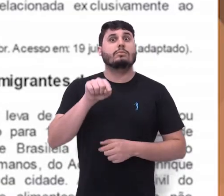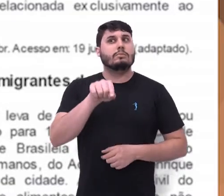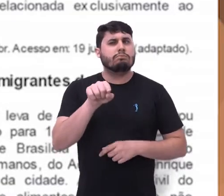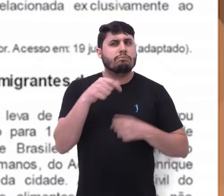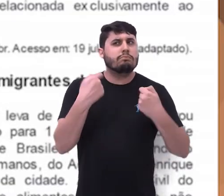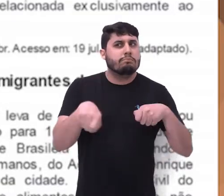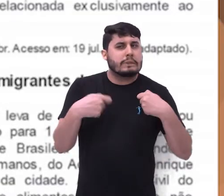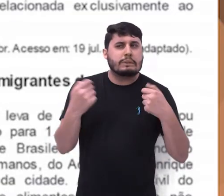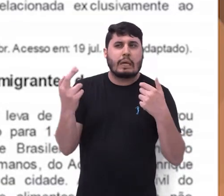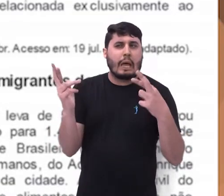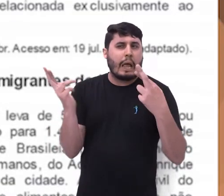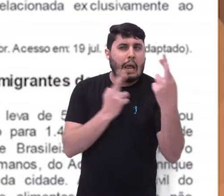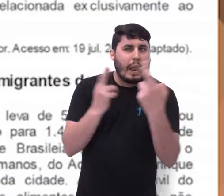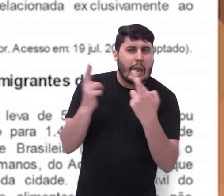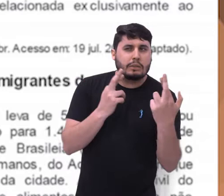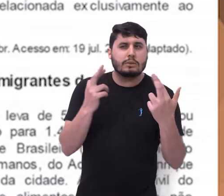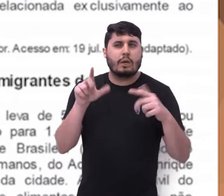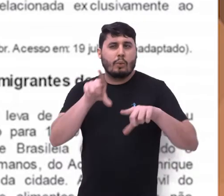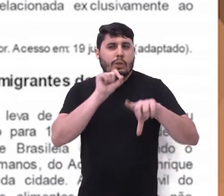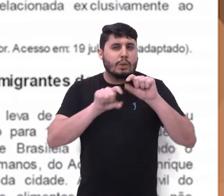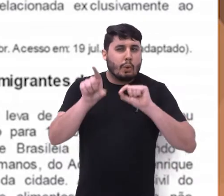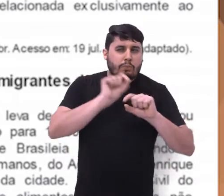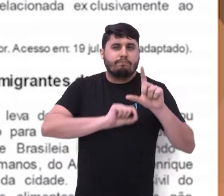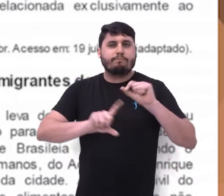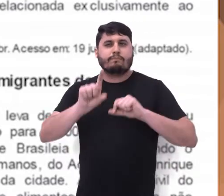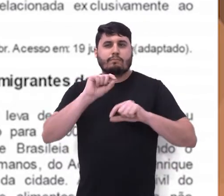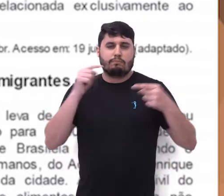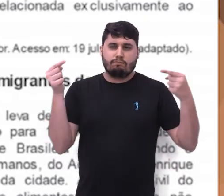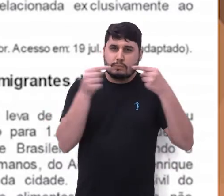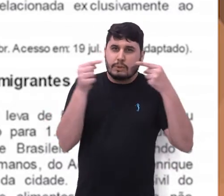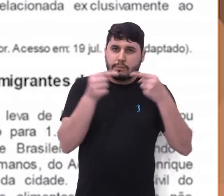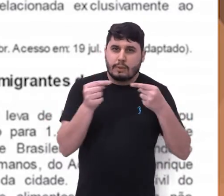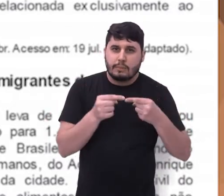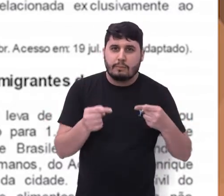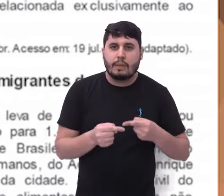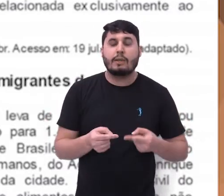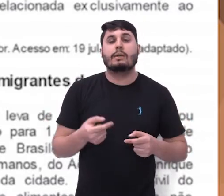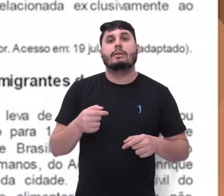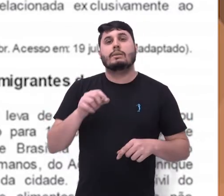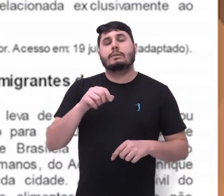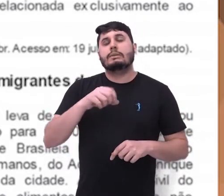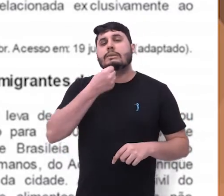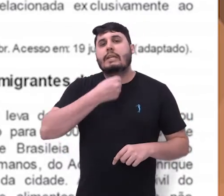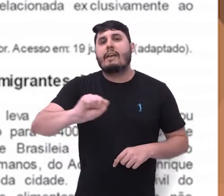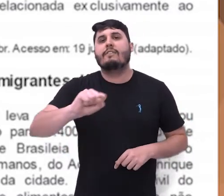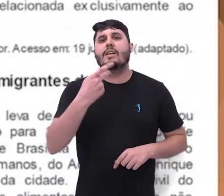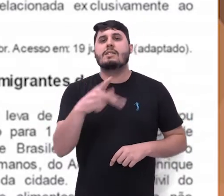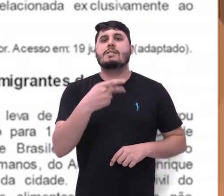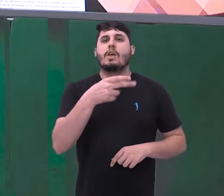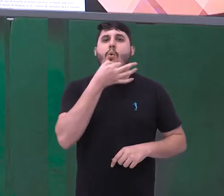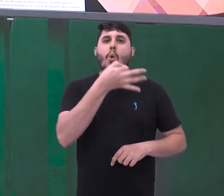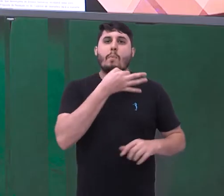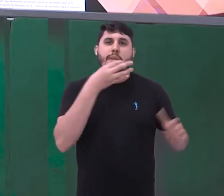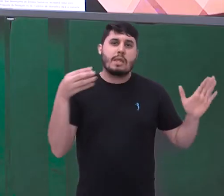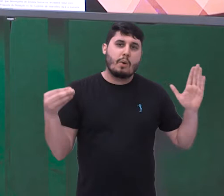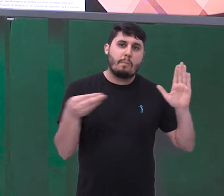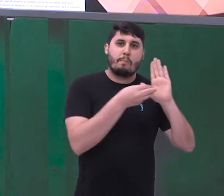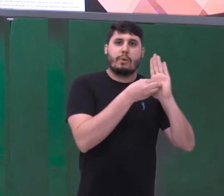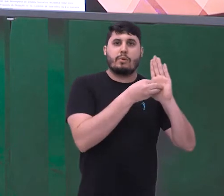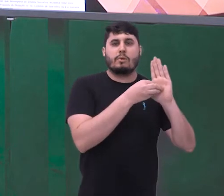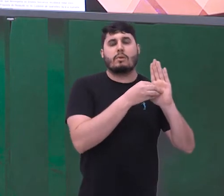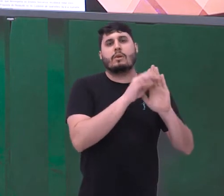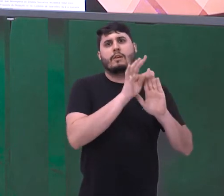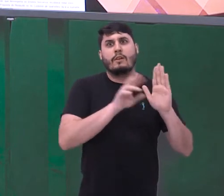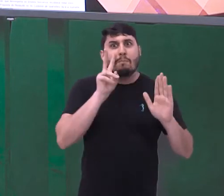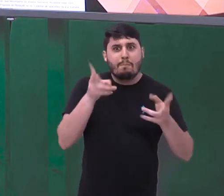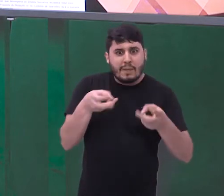Selecione, organize e relacione de forma coerente e coesa argumentos e fatos para a defesa do seu ponto de vista. Viu que coisa linda